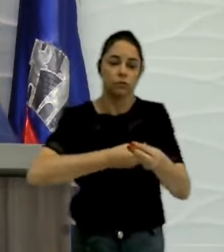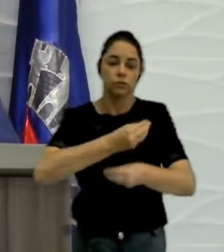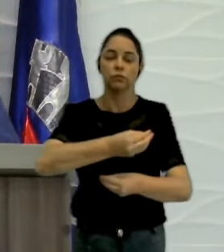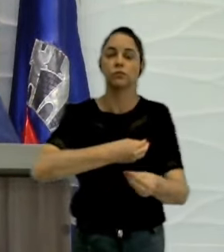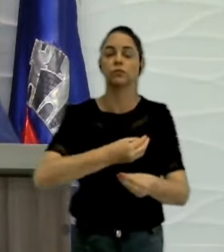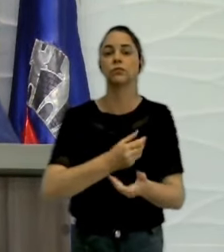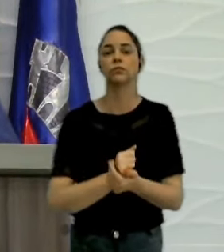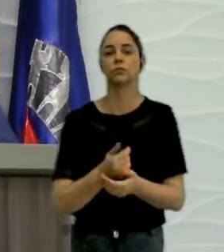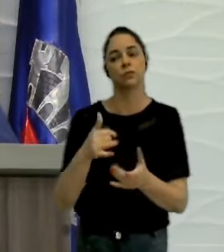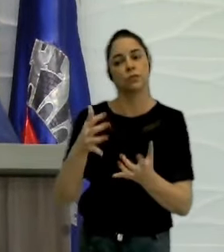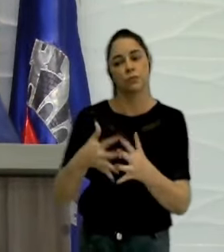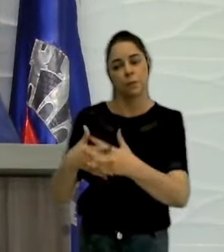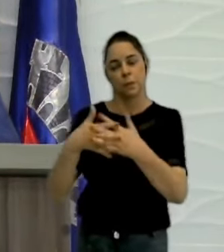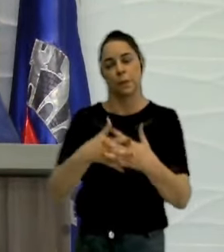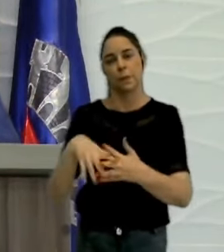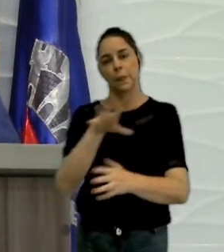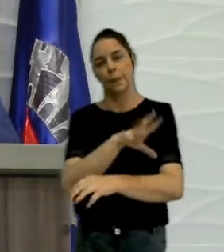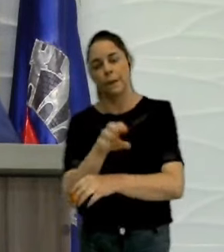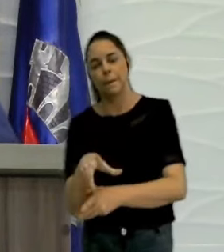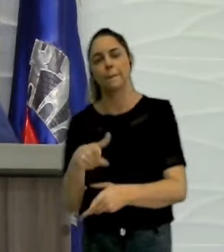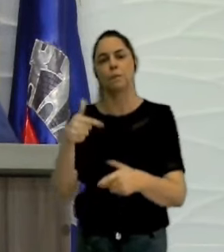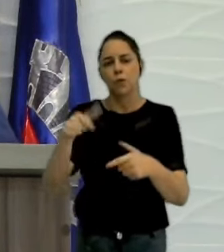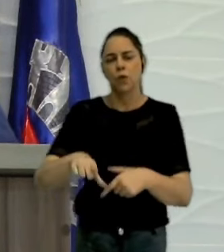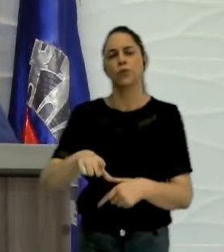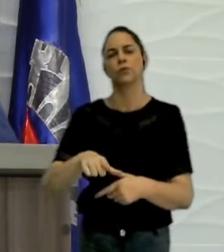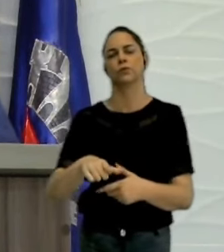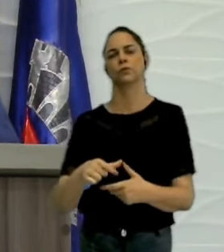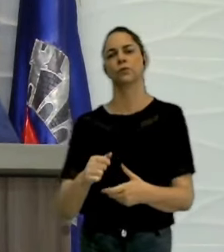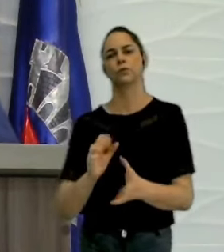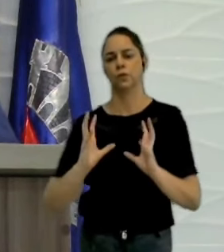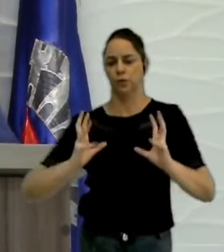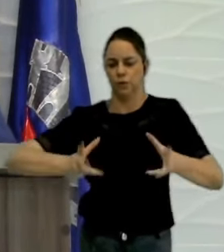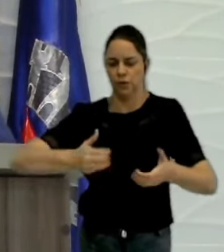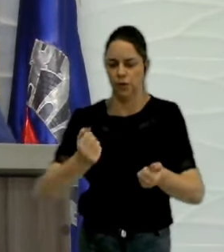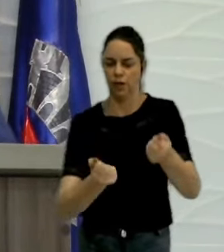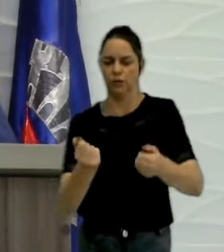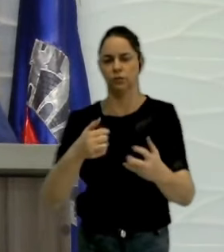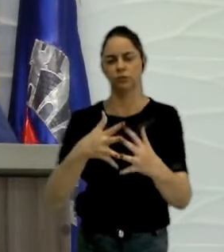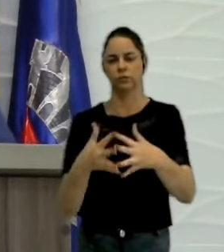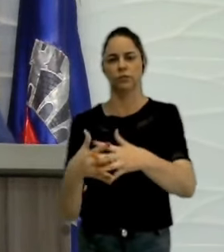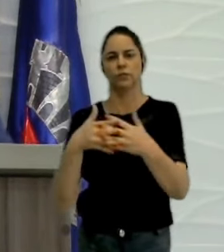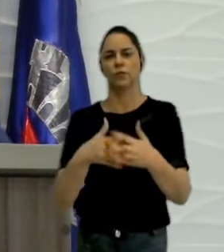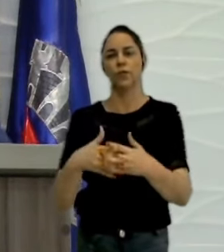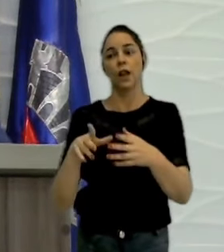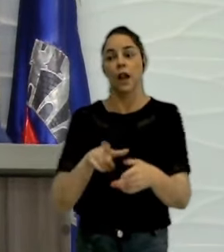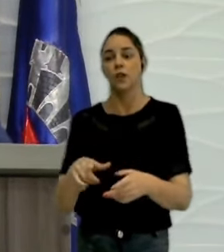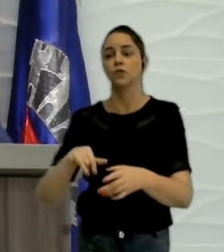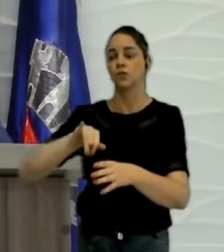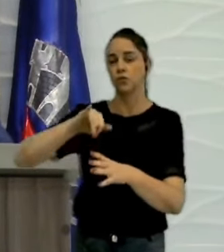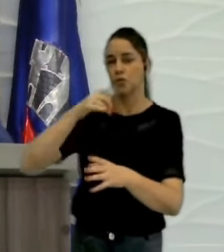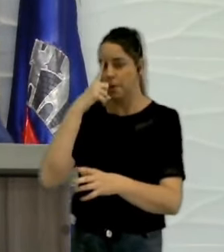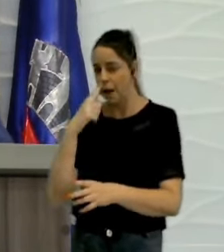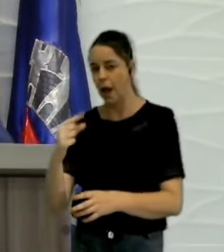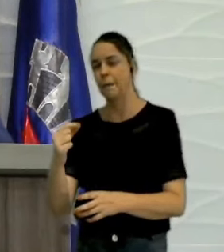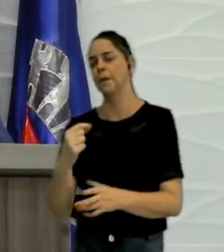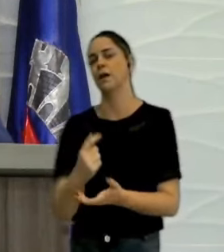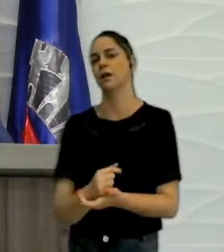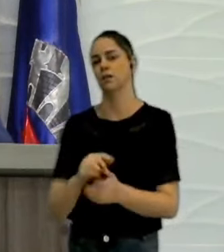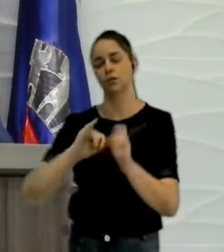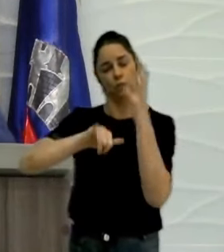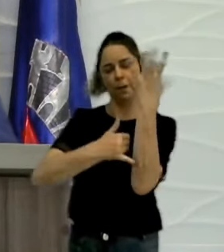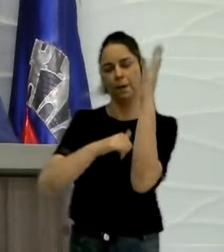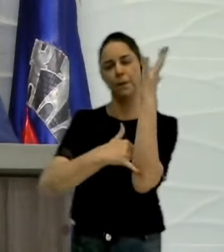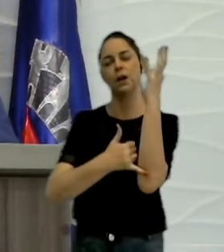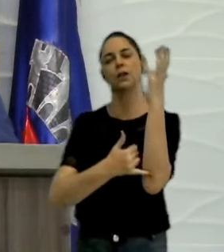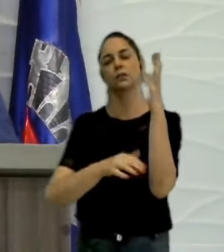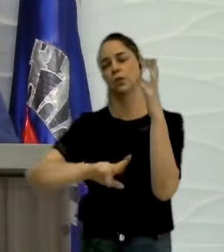os tratores de novo para o Tamanduá, para a Muzelinha, Jurubeba, que o povo está precisado. Agora mande